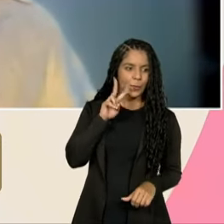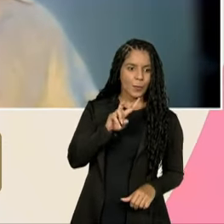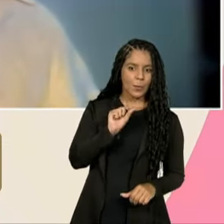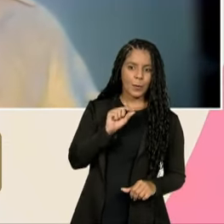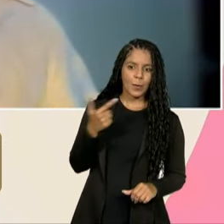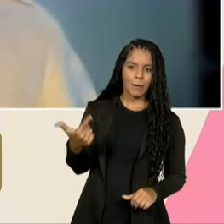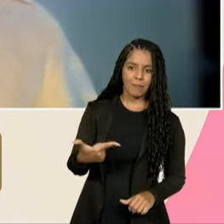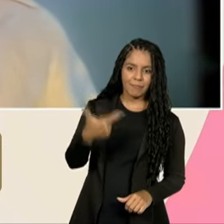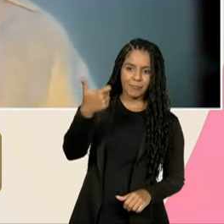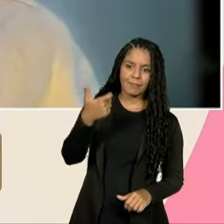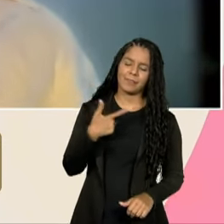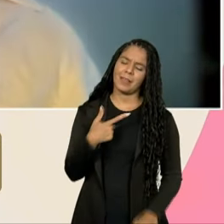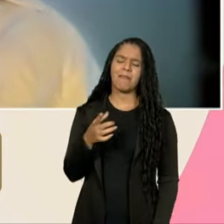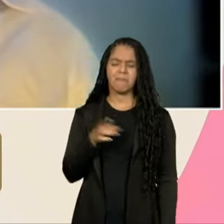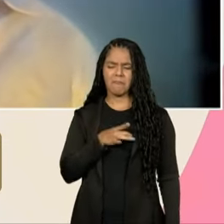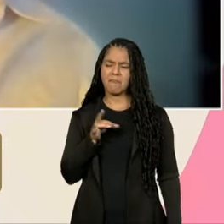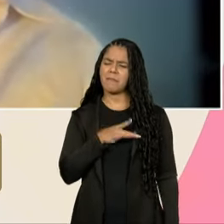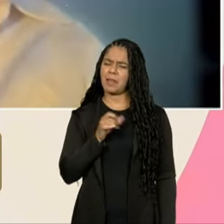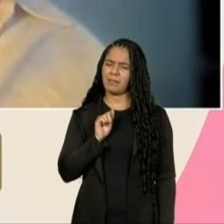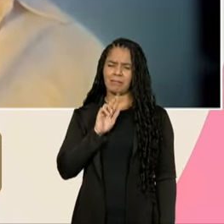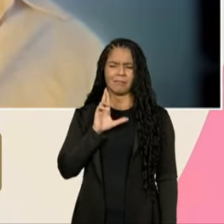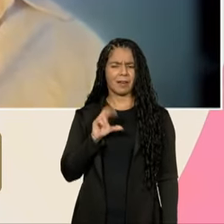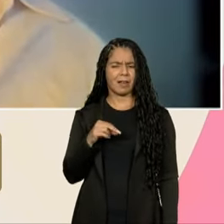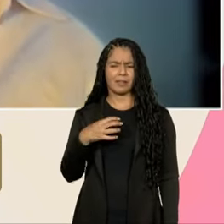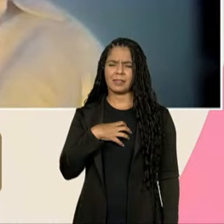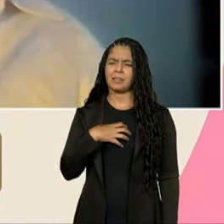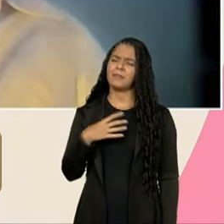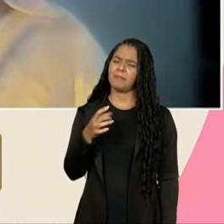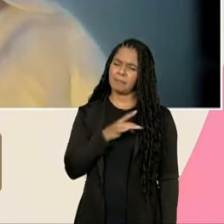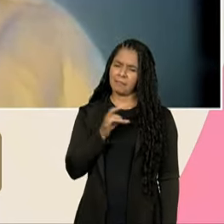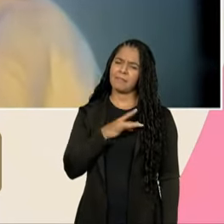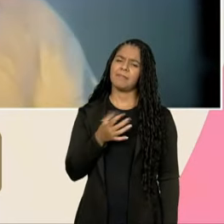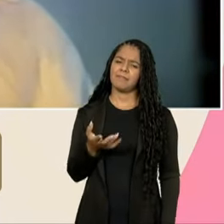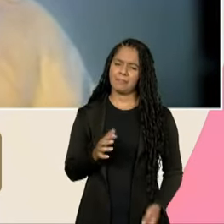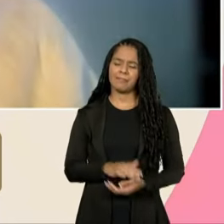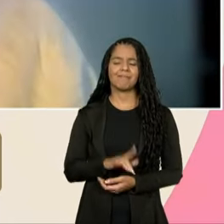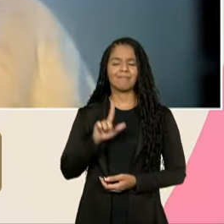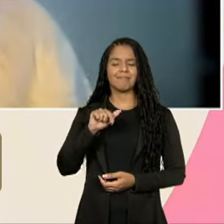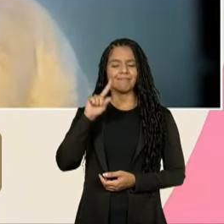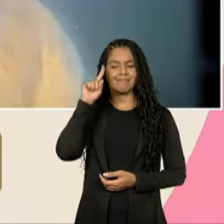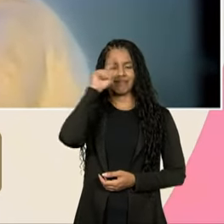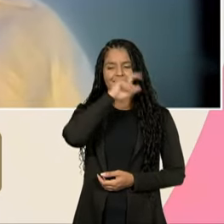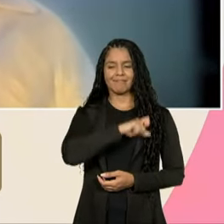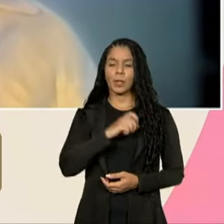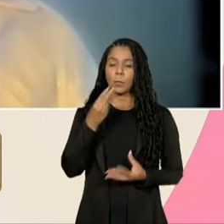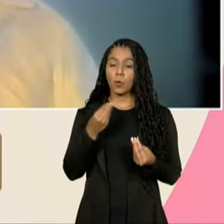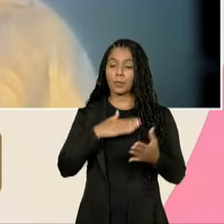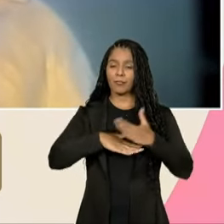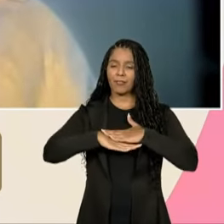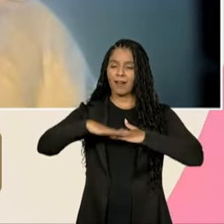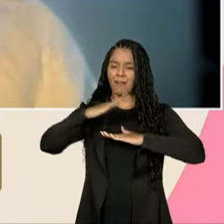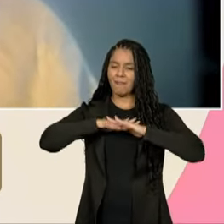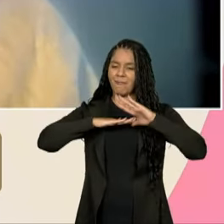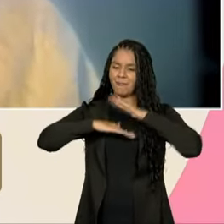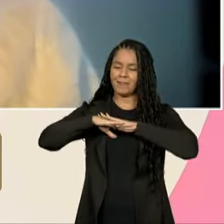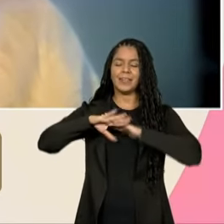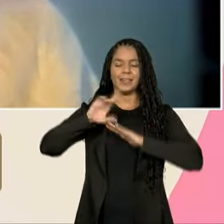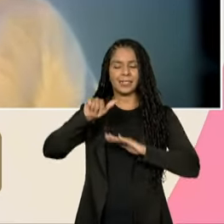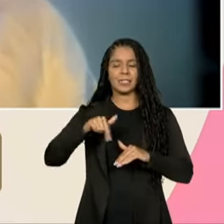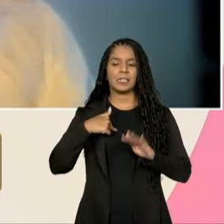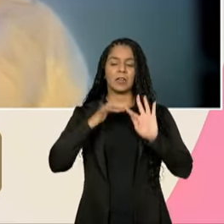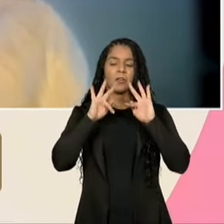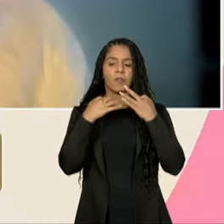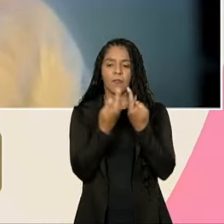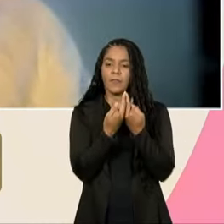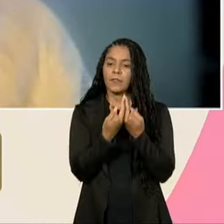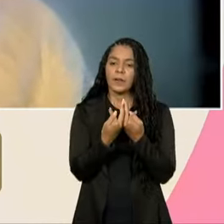Eu, medo, sensação de medo, né? É complexo, são muitas camadas, a família